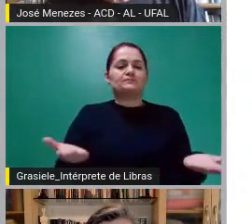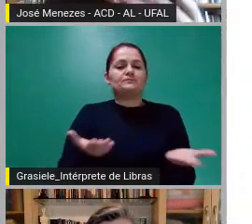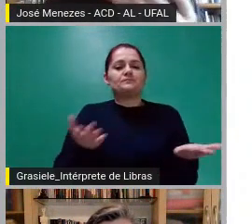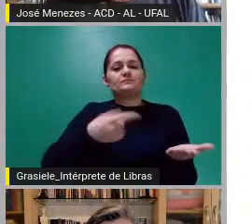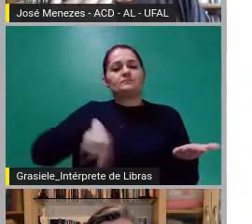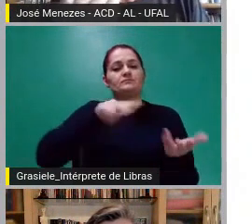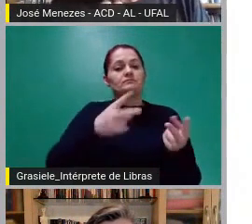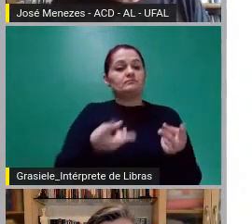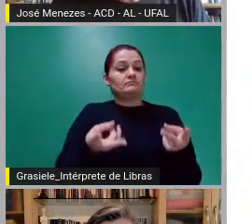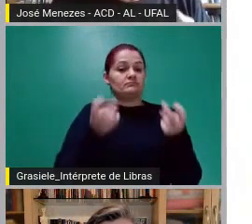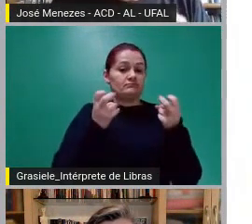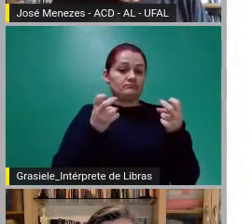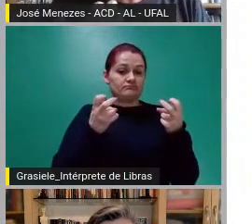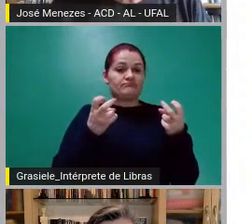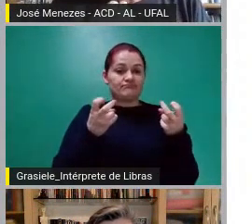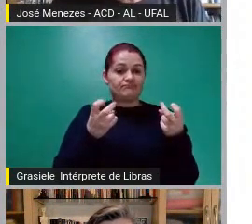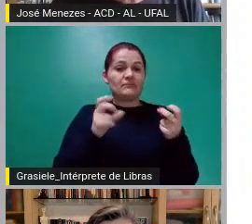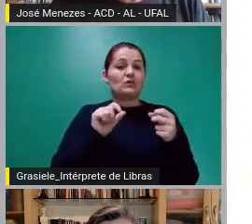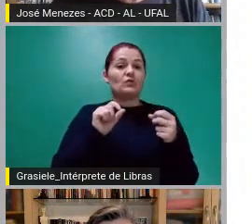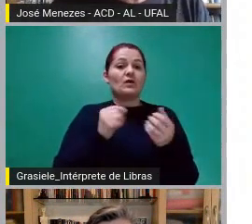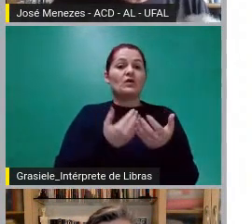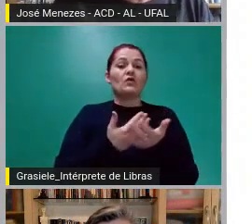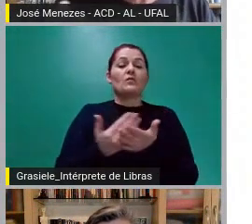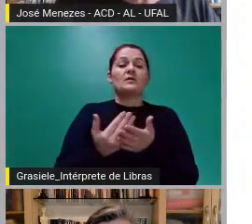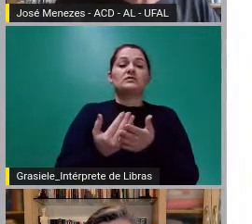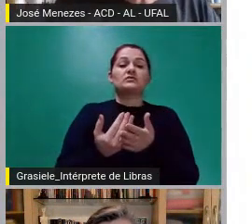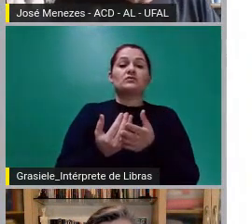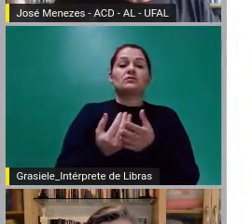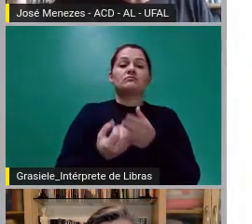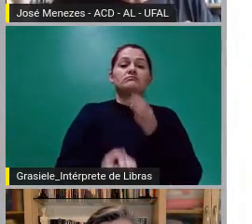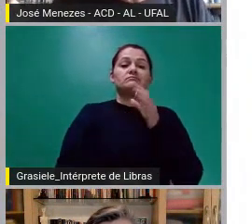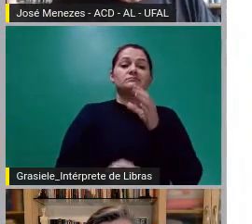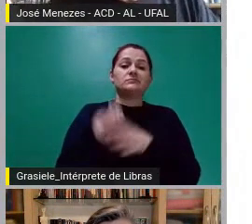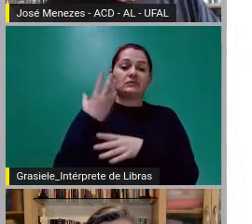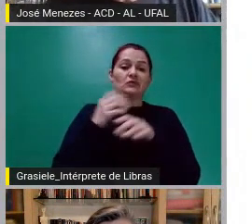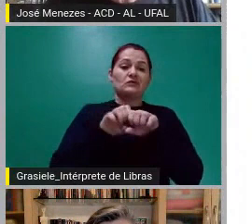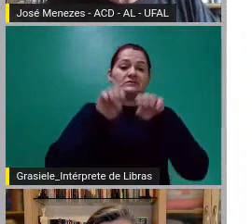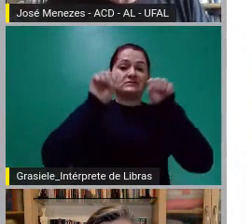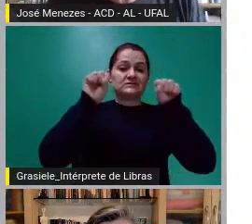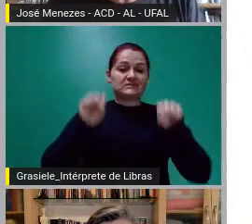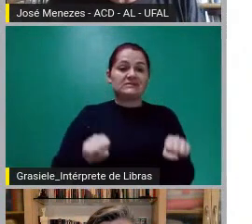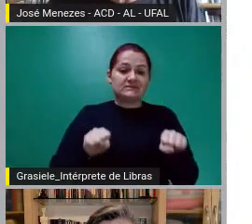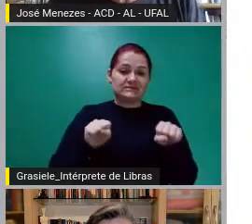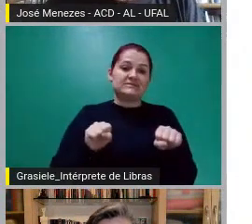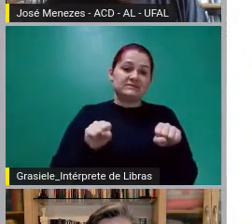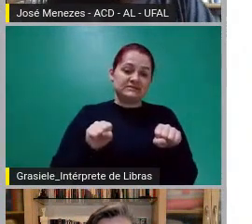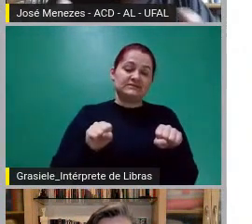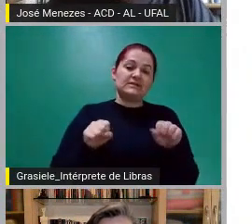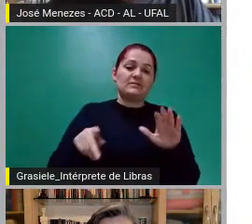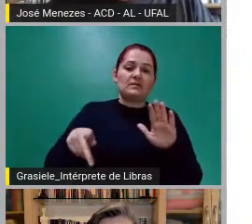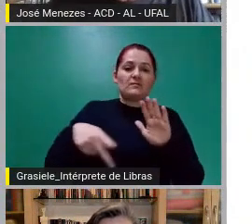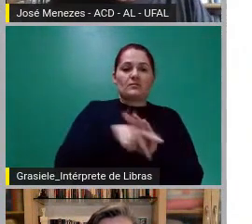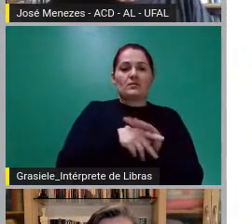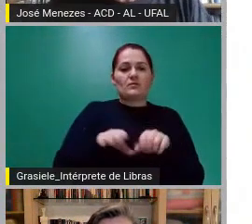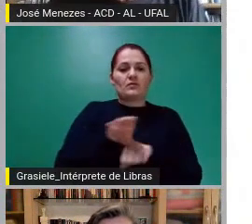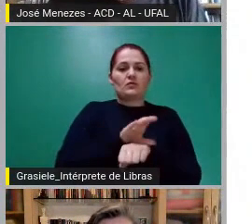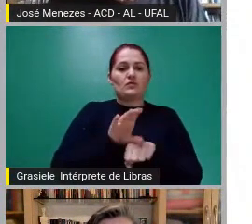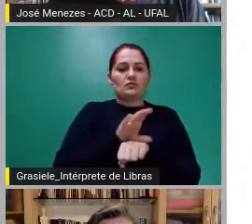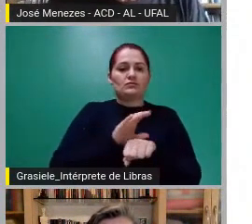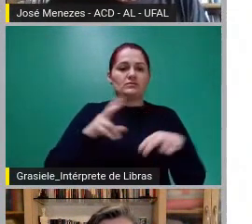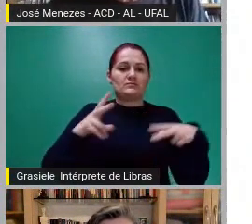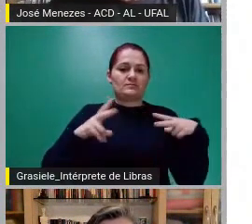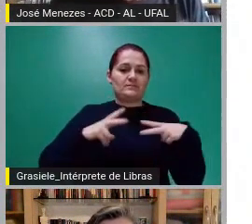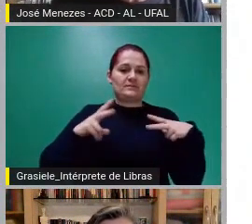ele começa com a constituição de um sistema monetário internacional privado, que era onde o excesso de moeda de todos os